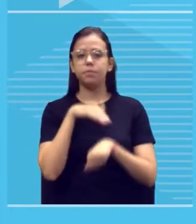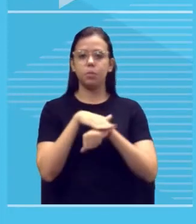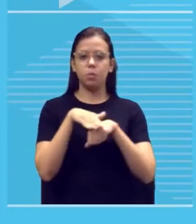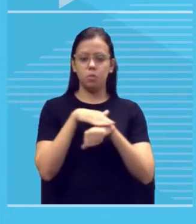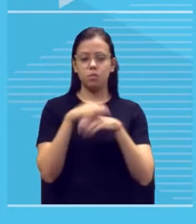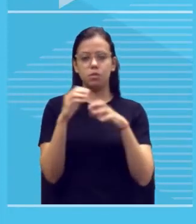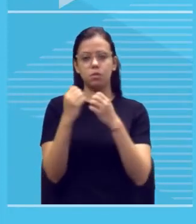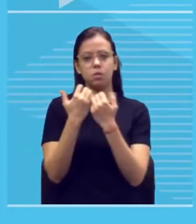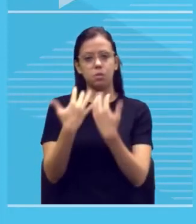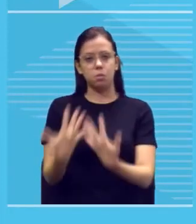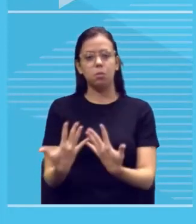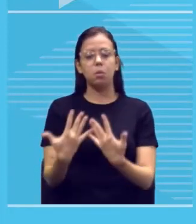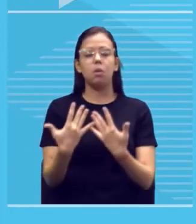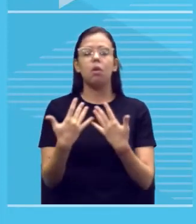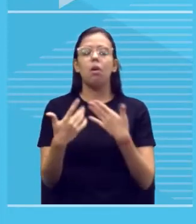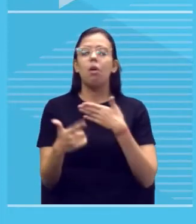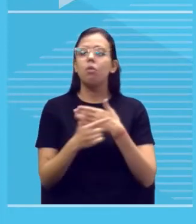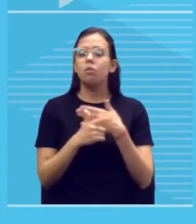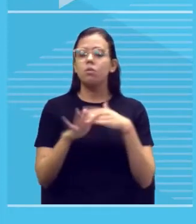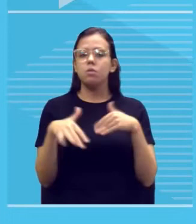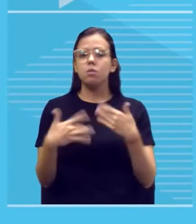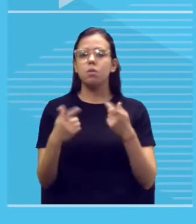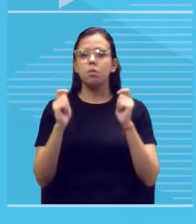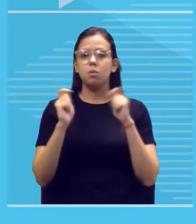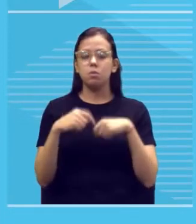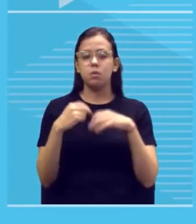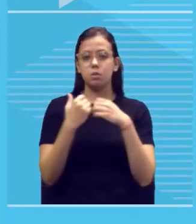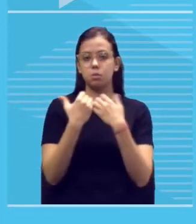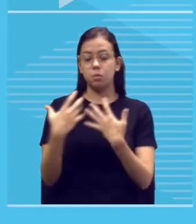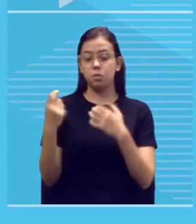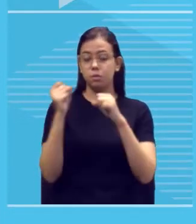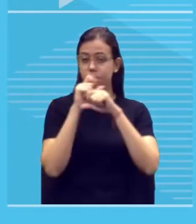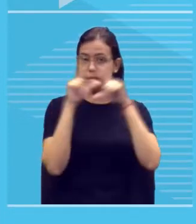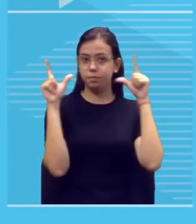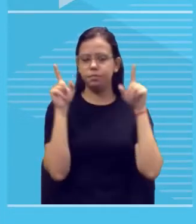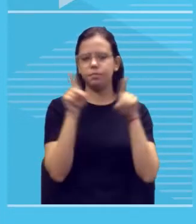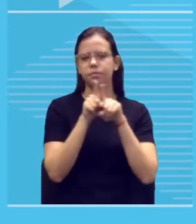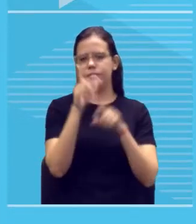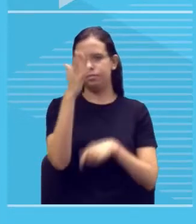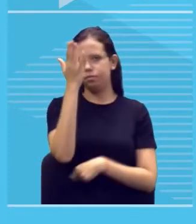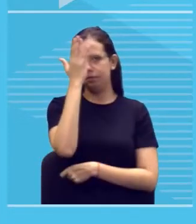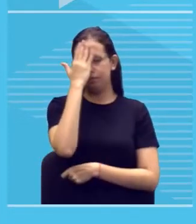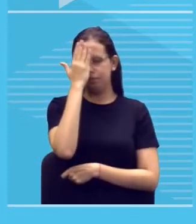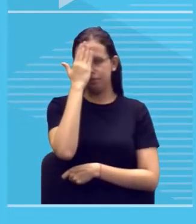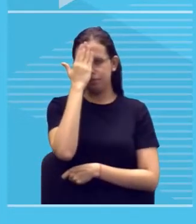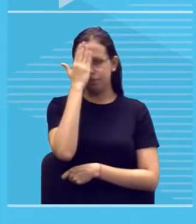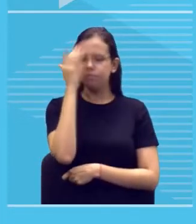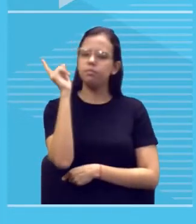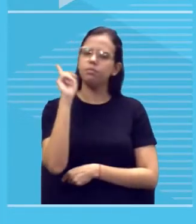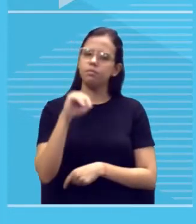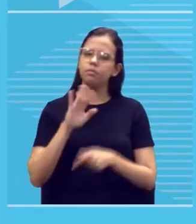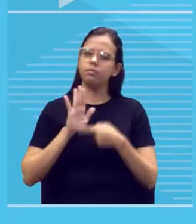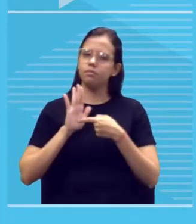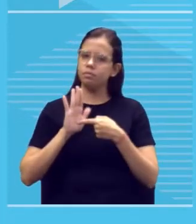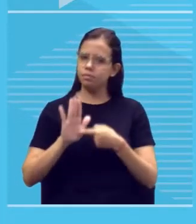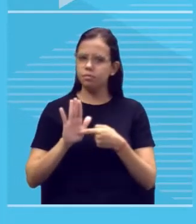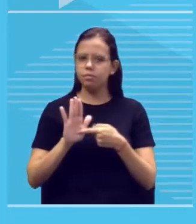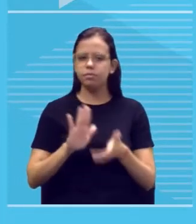Isso serve para quê para manter a plateia acordada entendendo isso aqui é uma interpretação